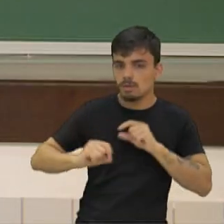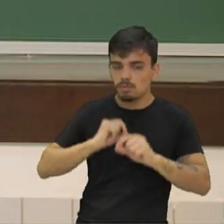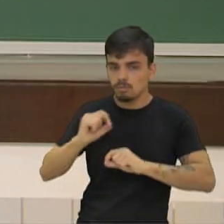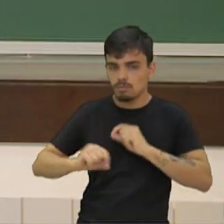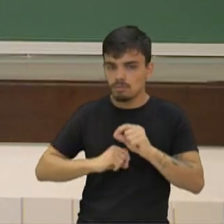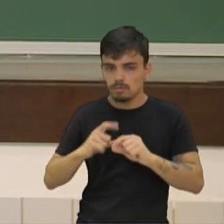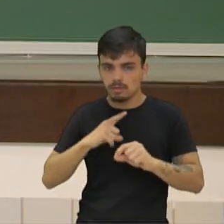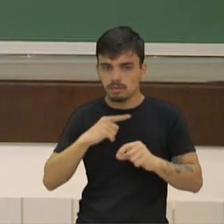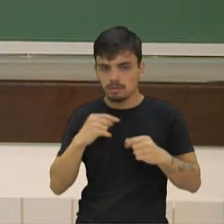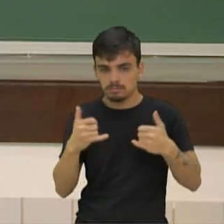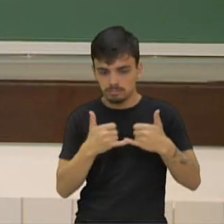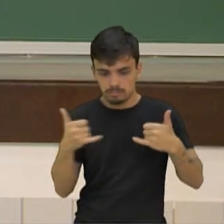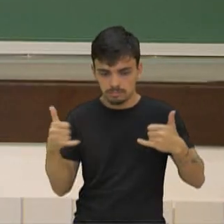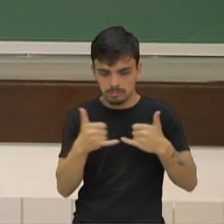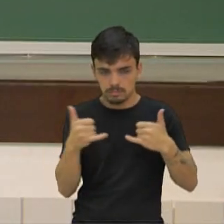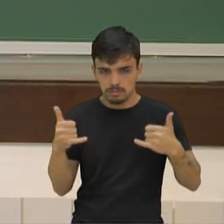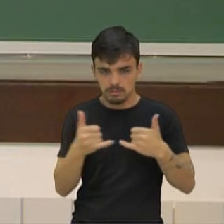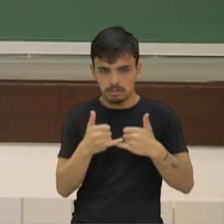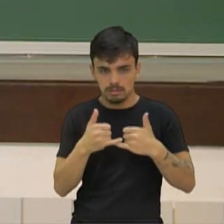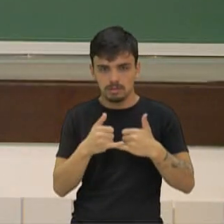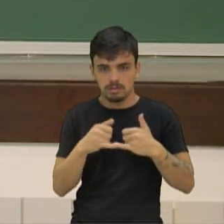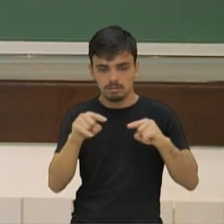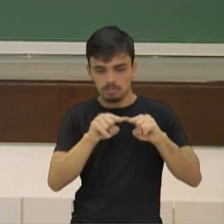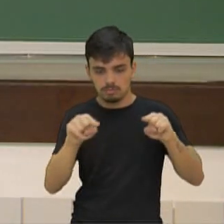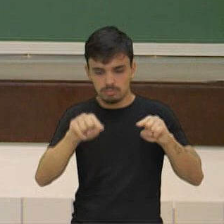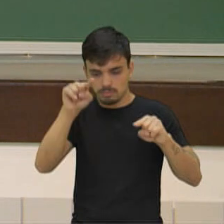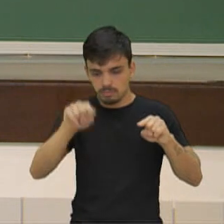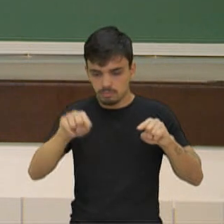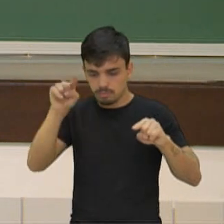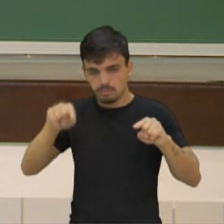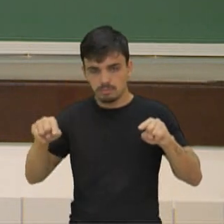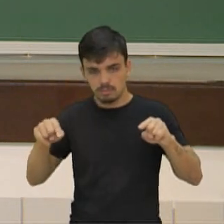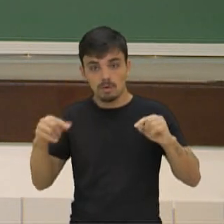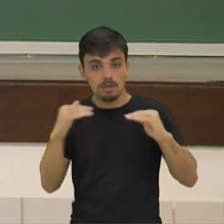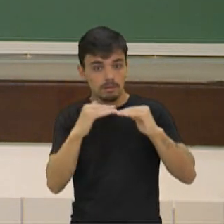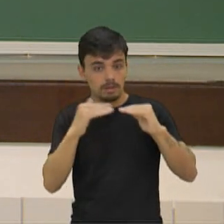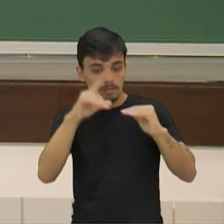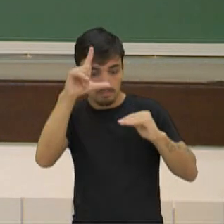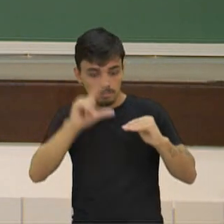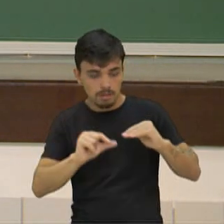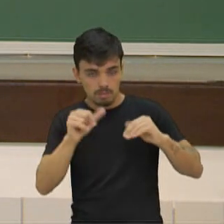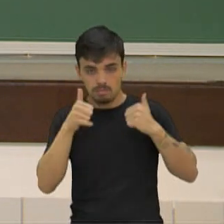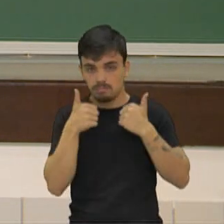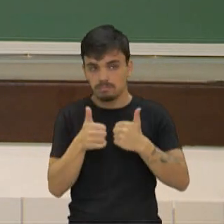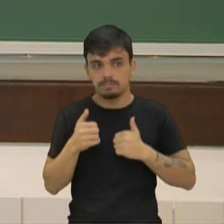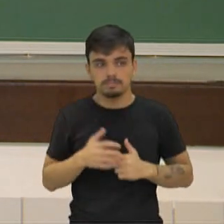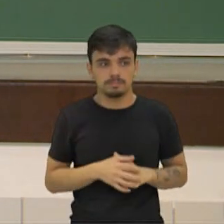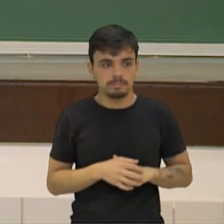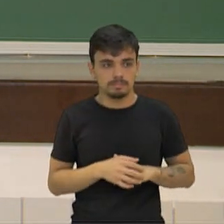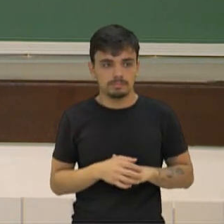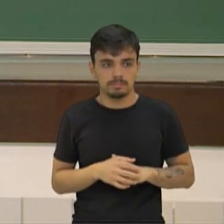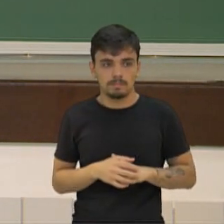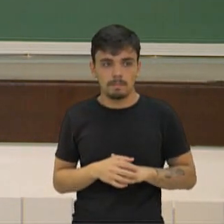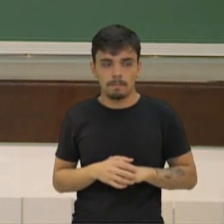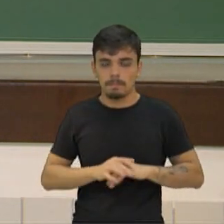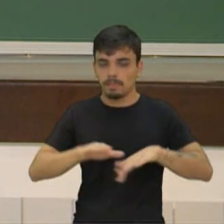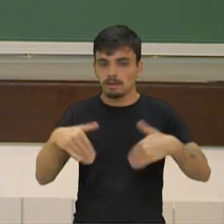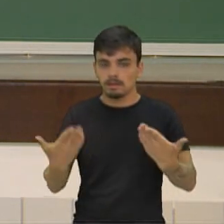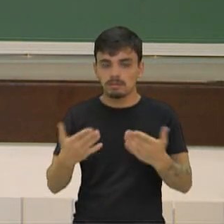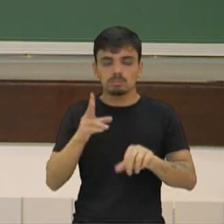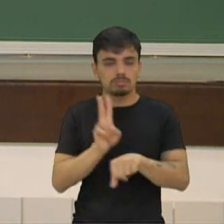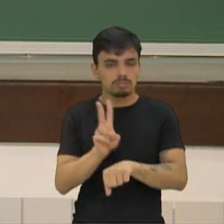resistores você ligar em paralelo, menor fica esse equivalente. Ok? Então, gente,